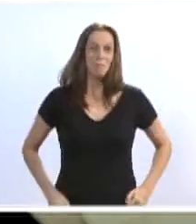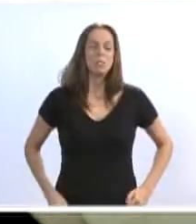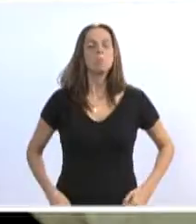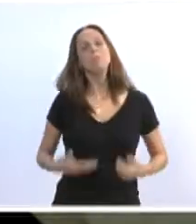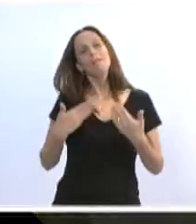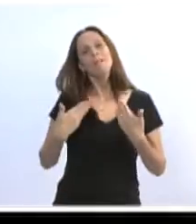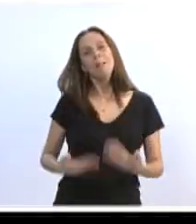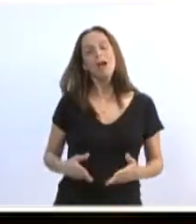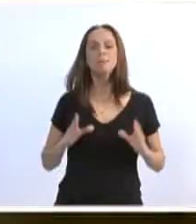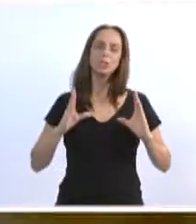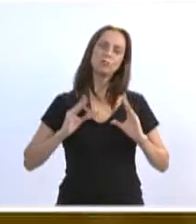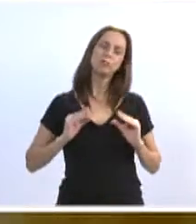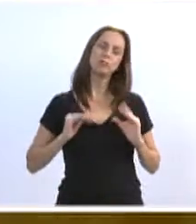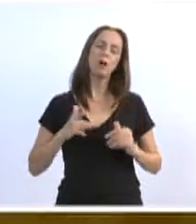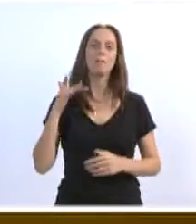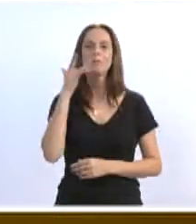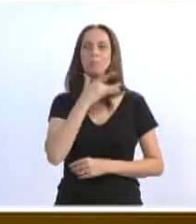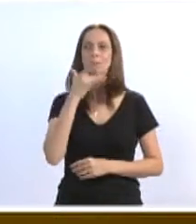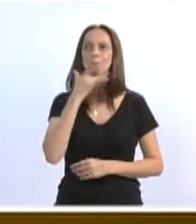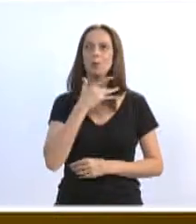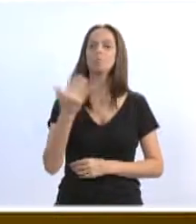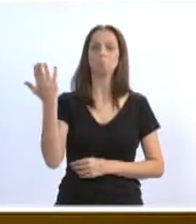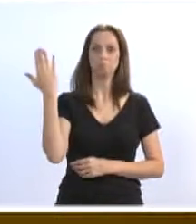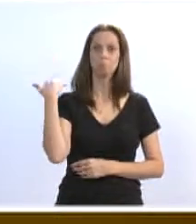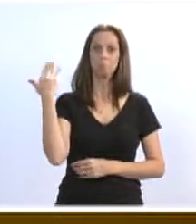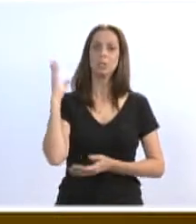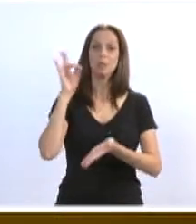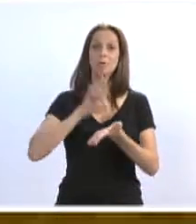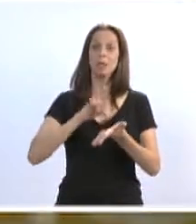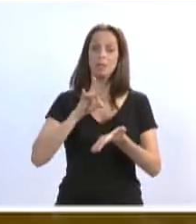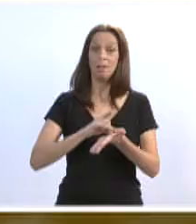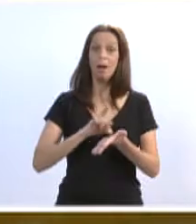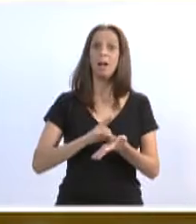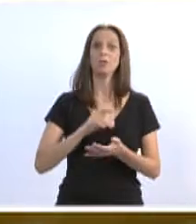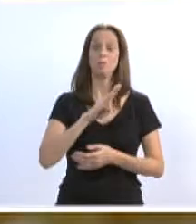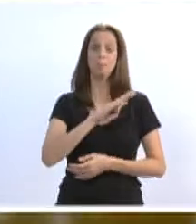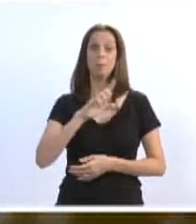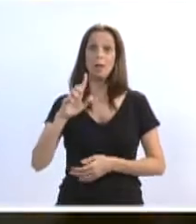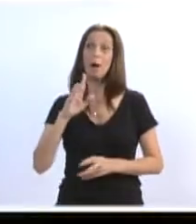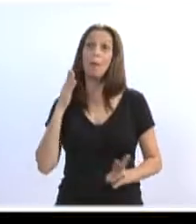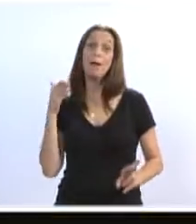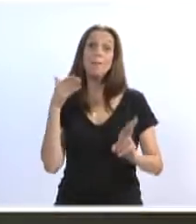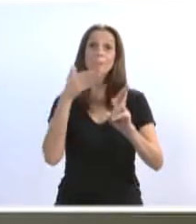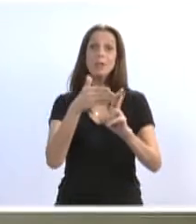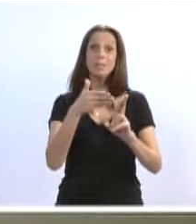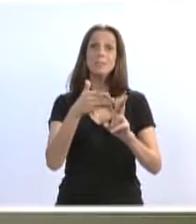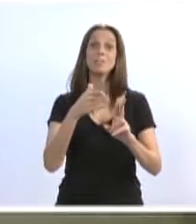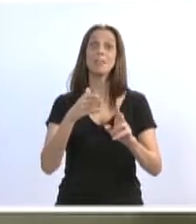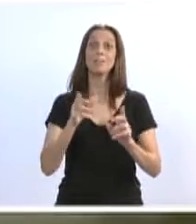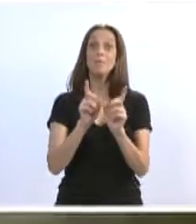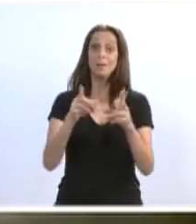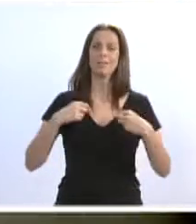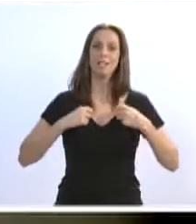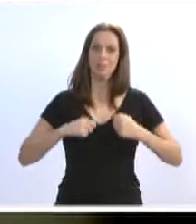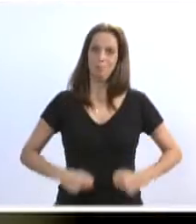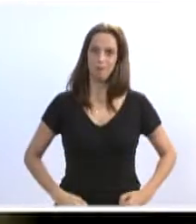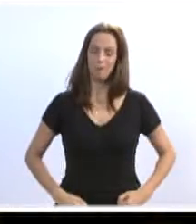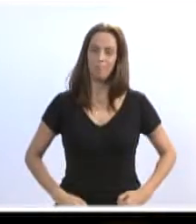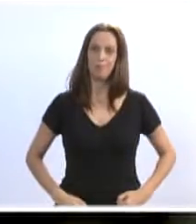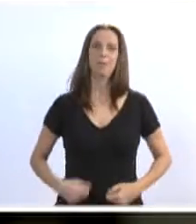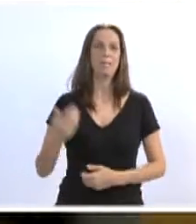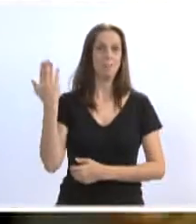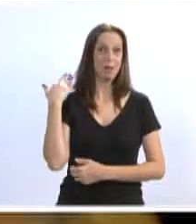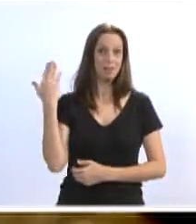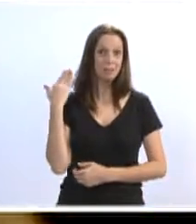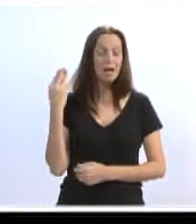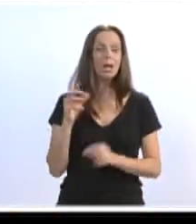leve, confortável. Blumenau vestiu o Brasil. Se bem que as primeiras eram de um tecido bem grosso. Para tecer o fio não era fácil e nem